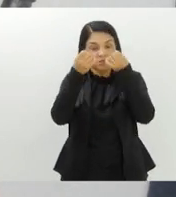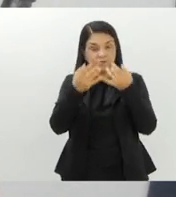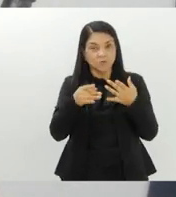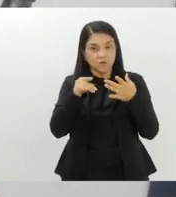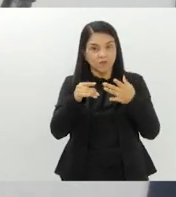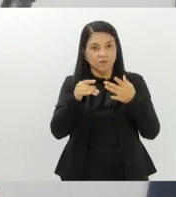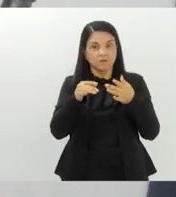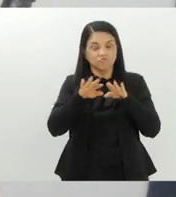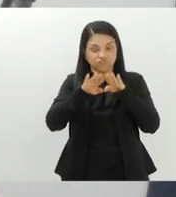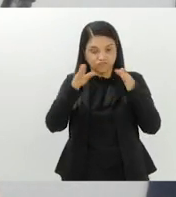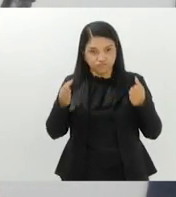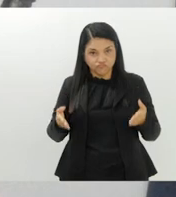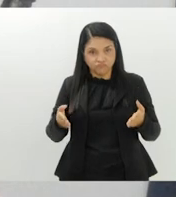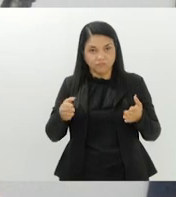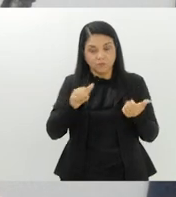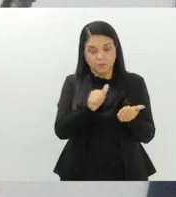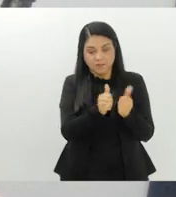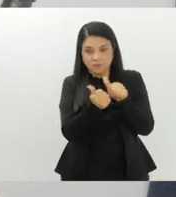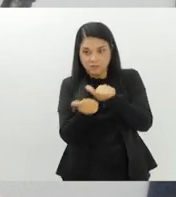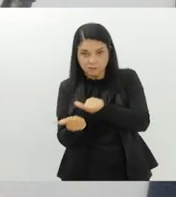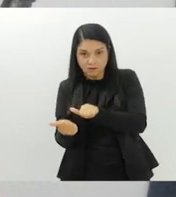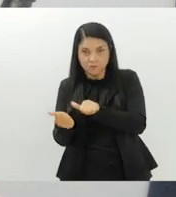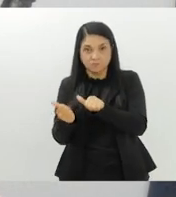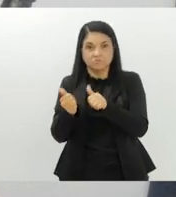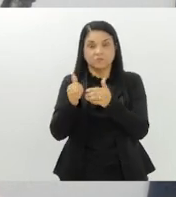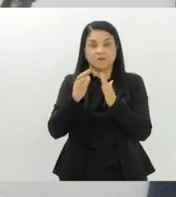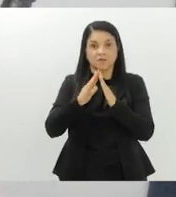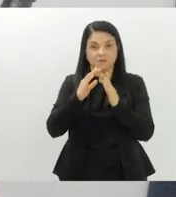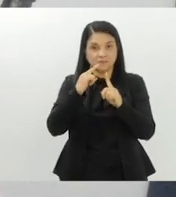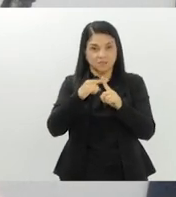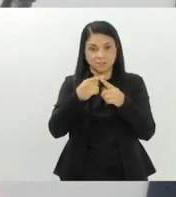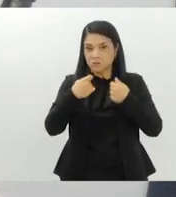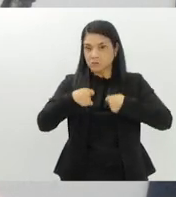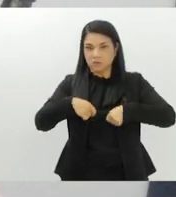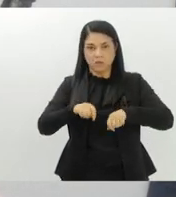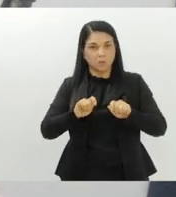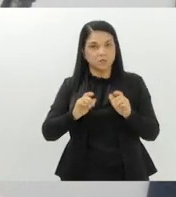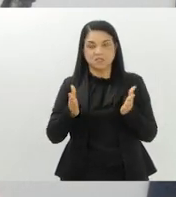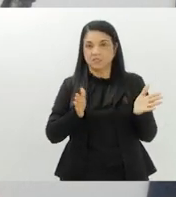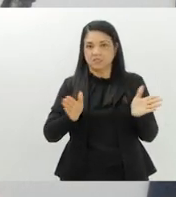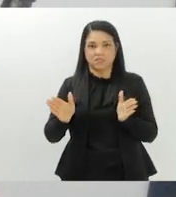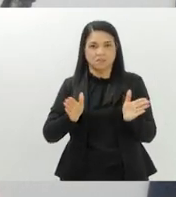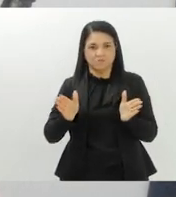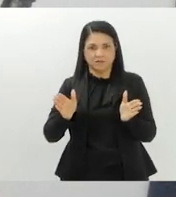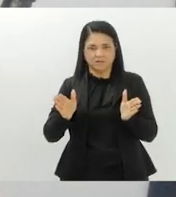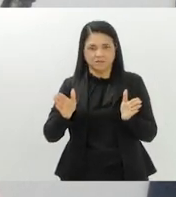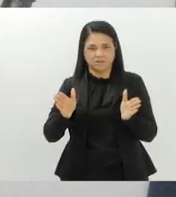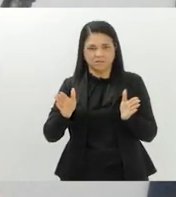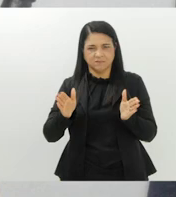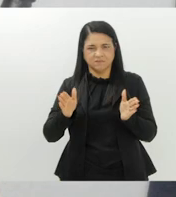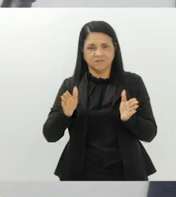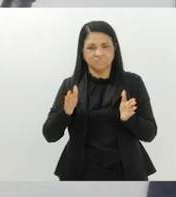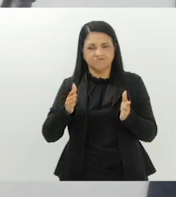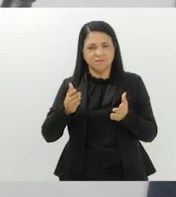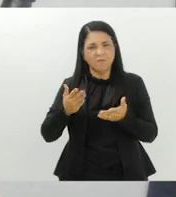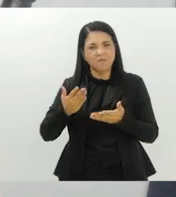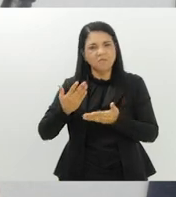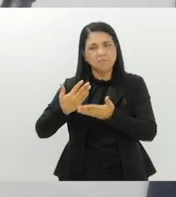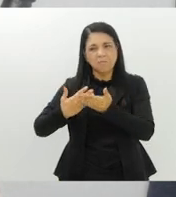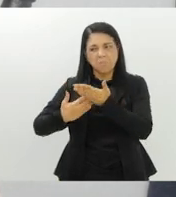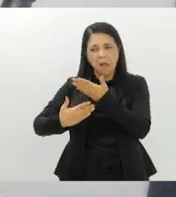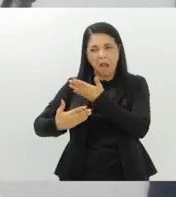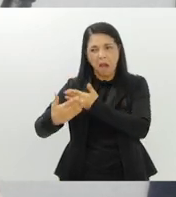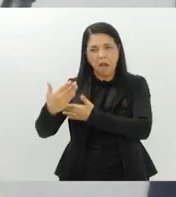os batistérios dos templos religiosos não precisam de acessibilidade. Isso é andar para trás. Por